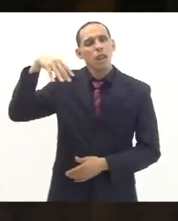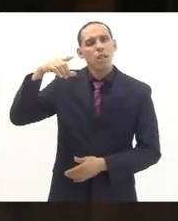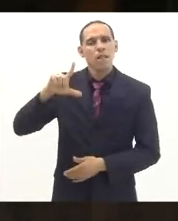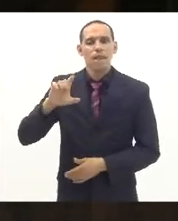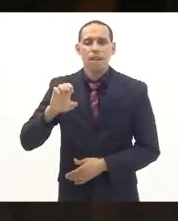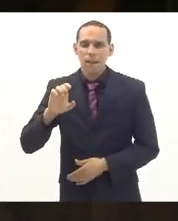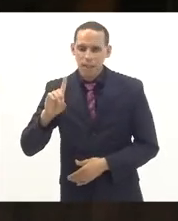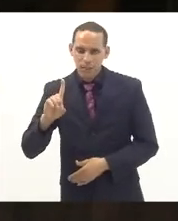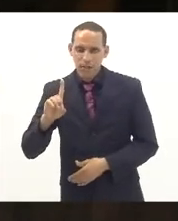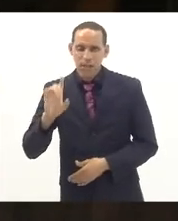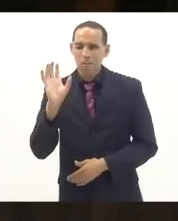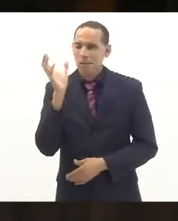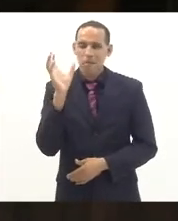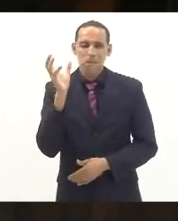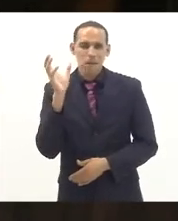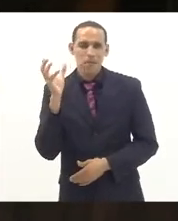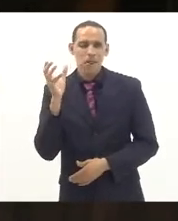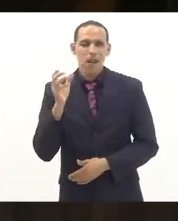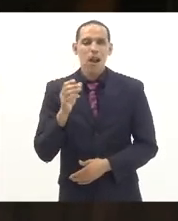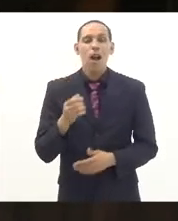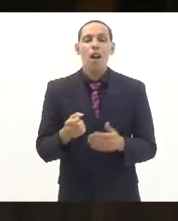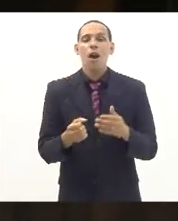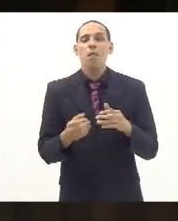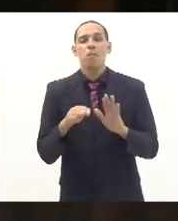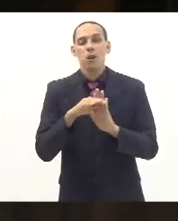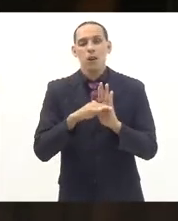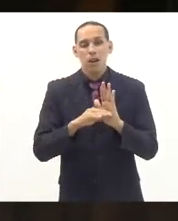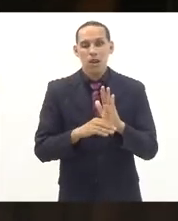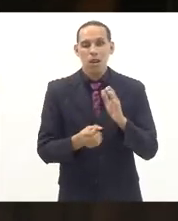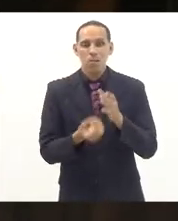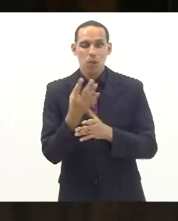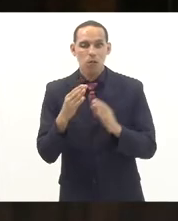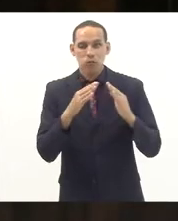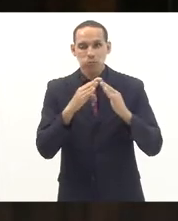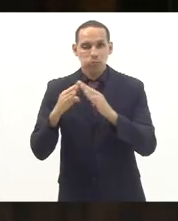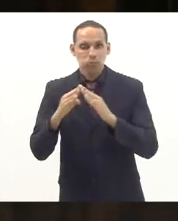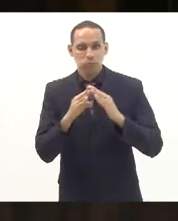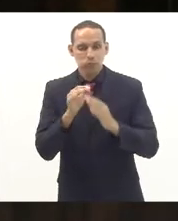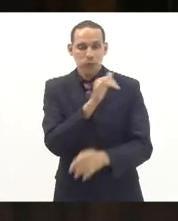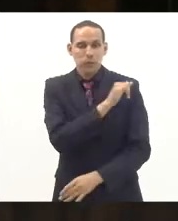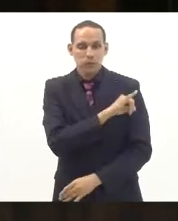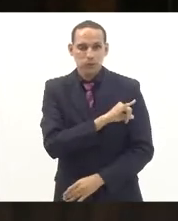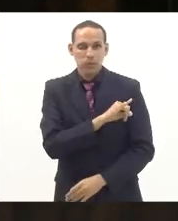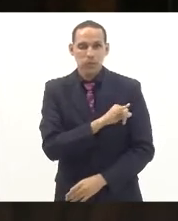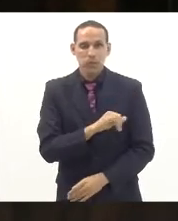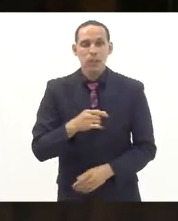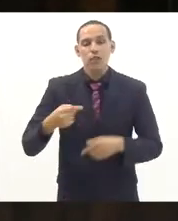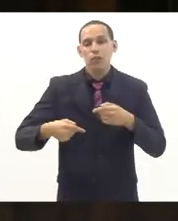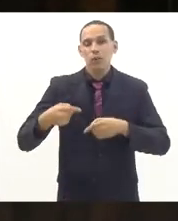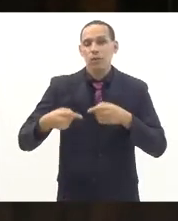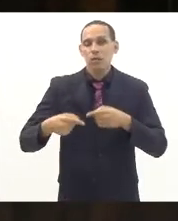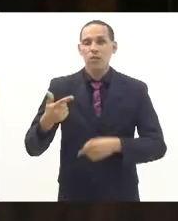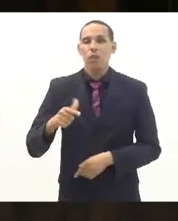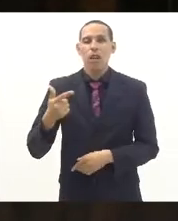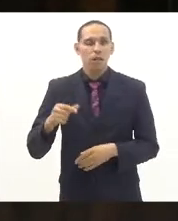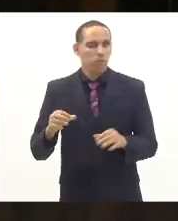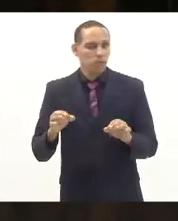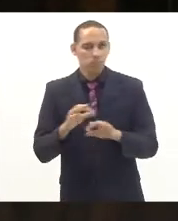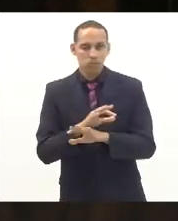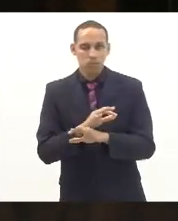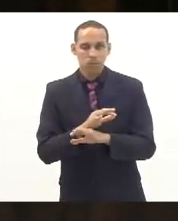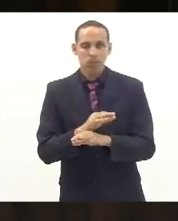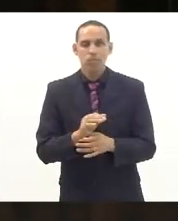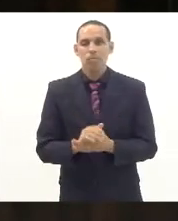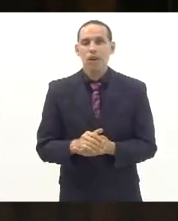led em todos os programas de construção de moradias do Poder Executivo do Estado do Rio de Janeiro e dá outras providências em discussão na venda e Queira